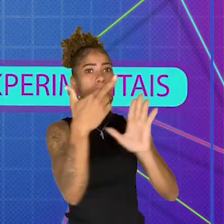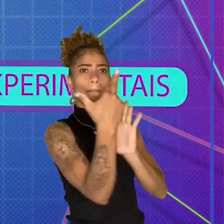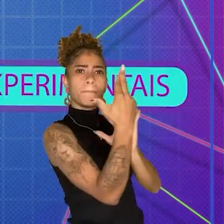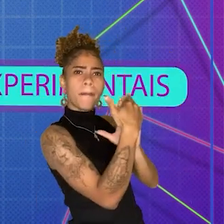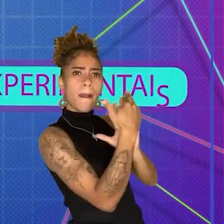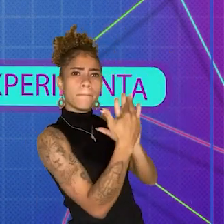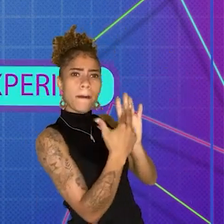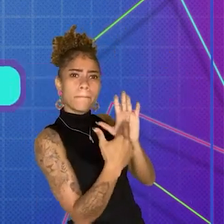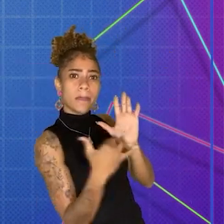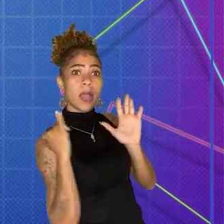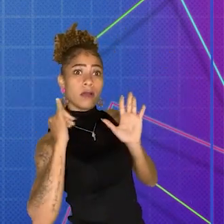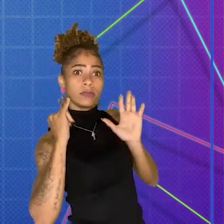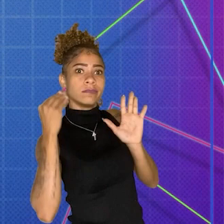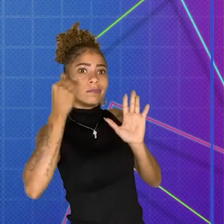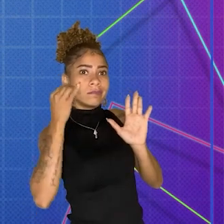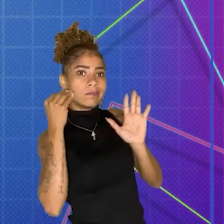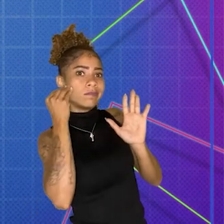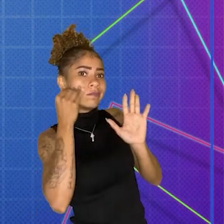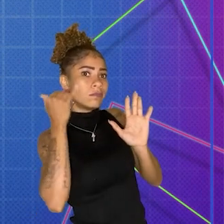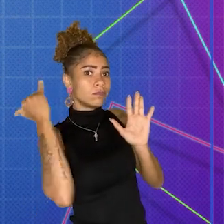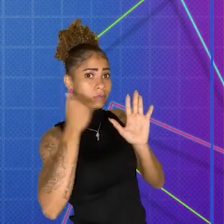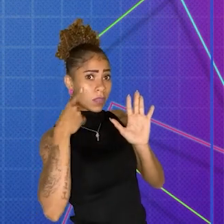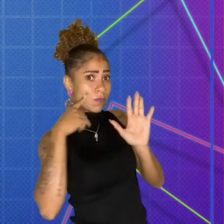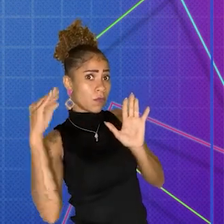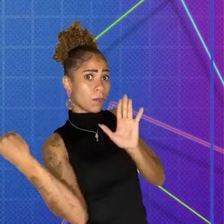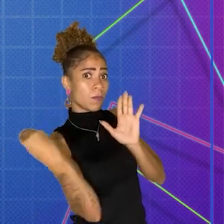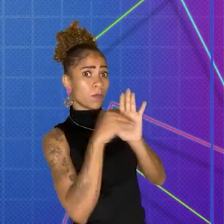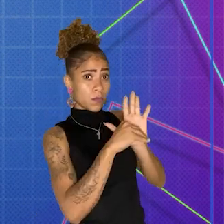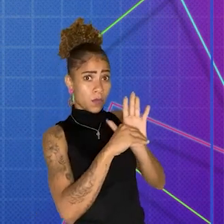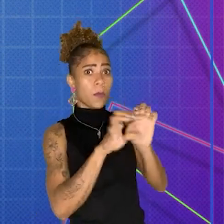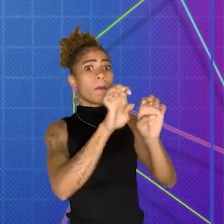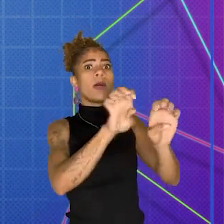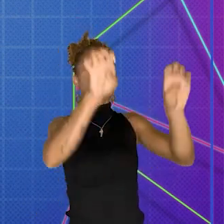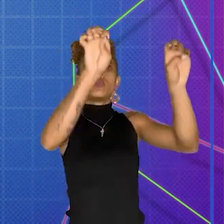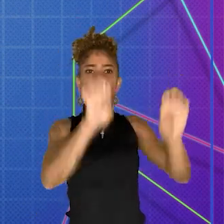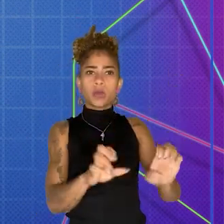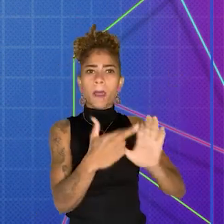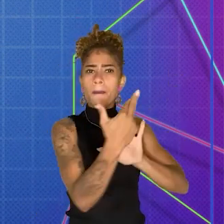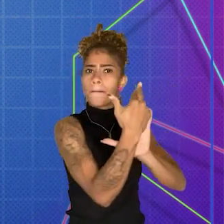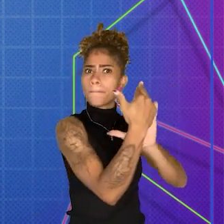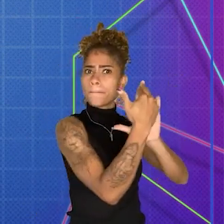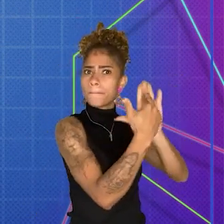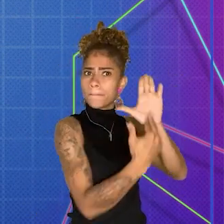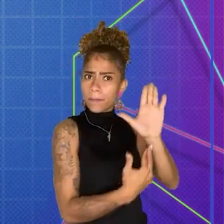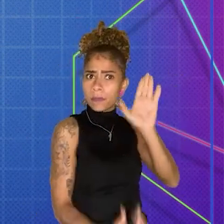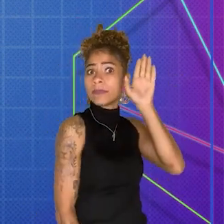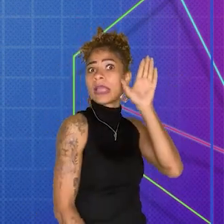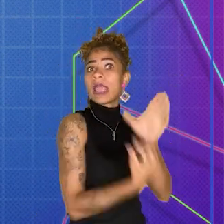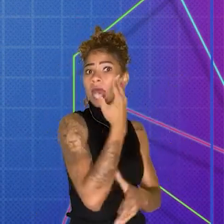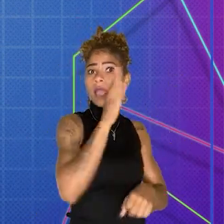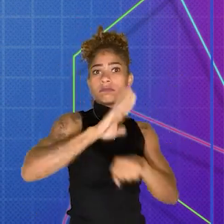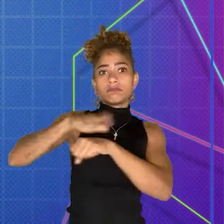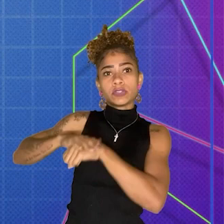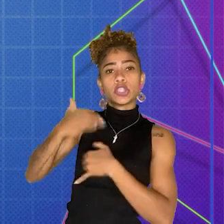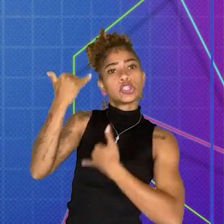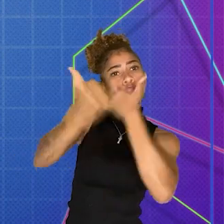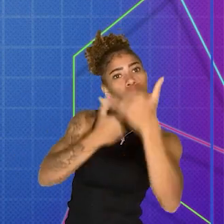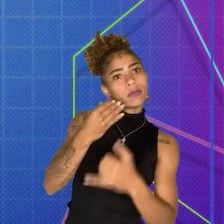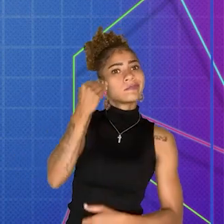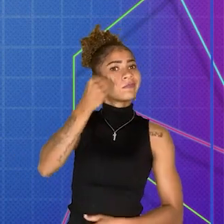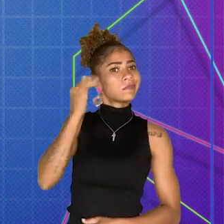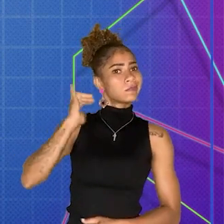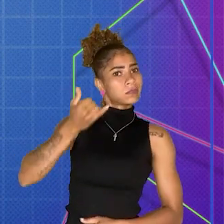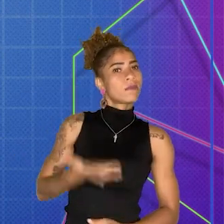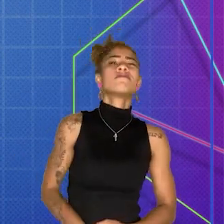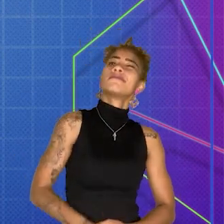para narrativas experimentais. A seguir, eu vou descrever uma estrutura de roteiro que pode ser utilizada para criar jogos com narrativas